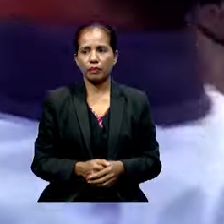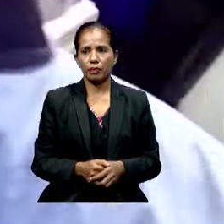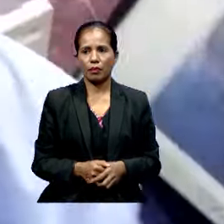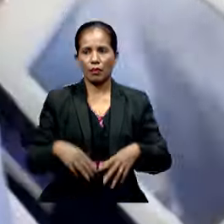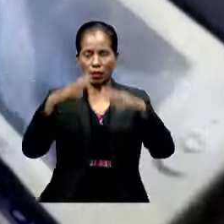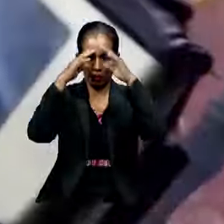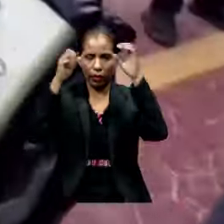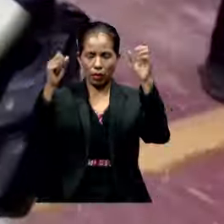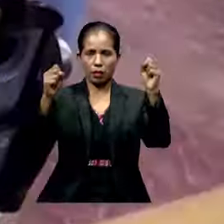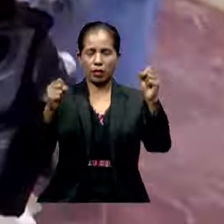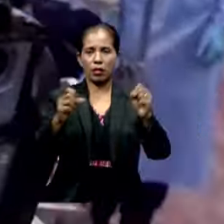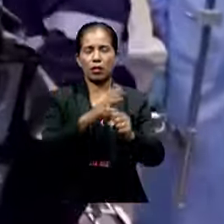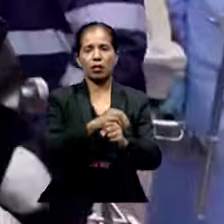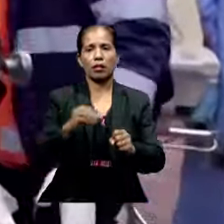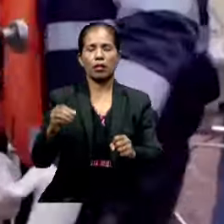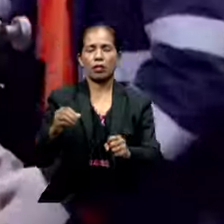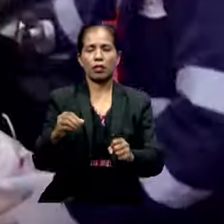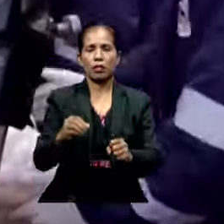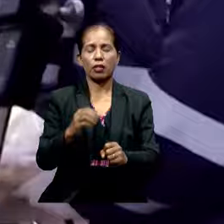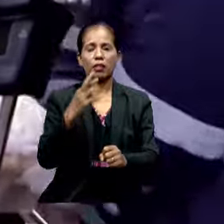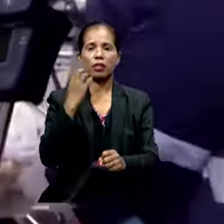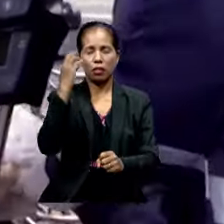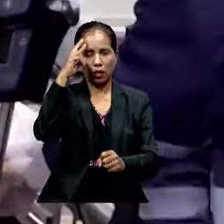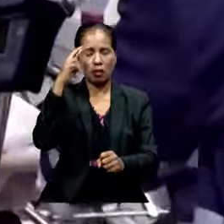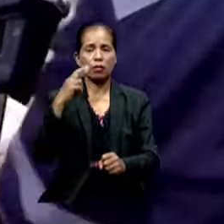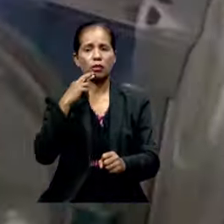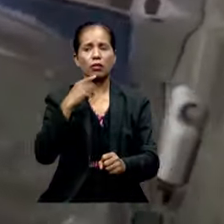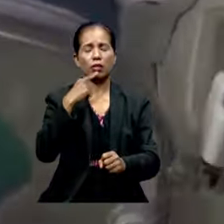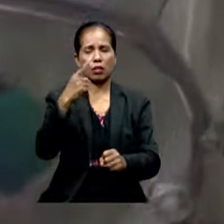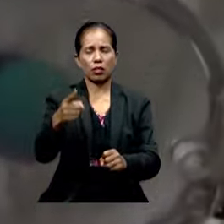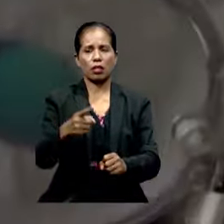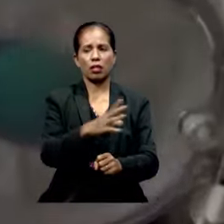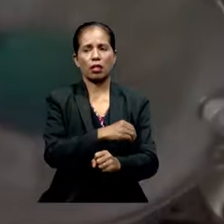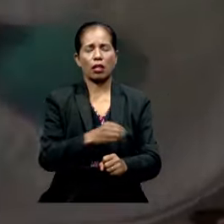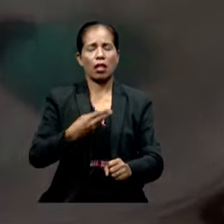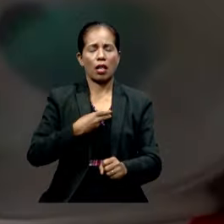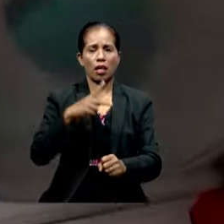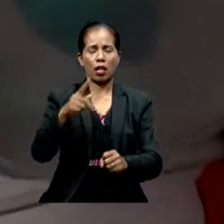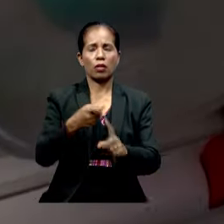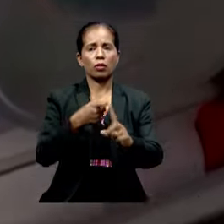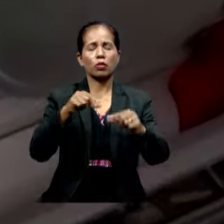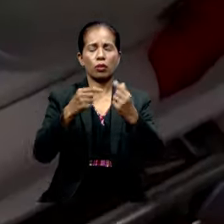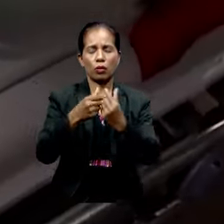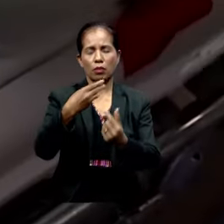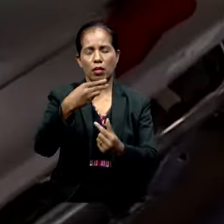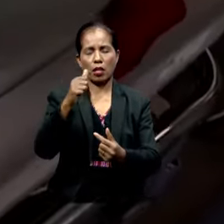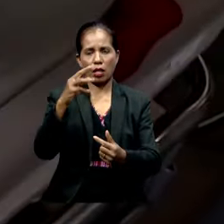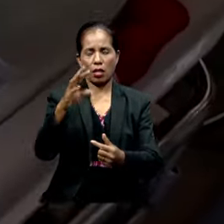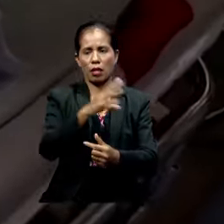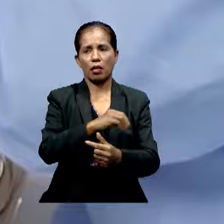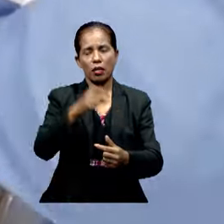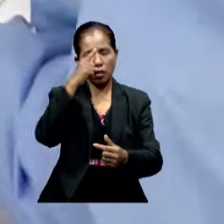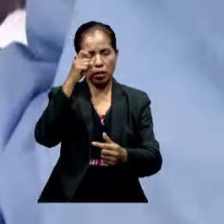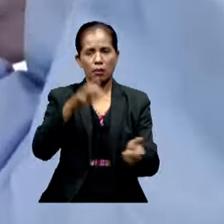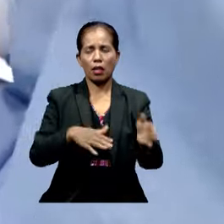Presidente da República no laureado Nobel da Paz, General Jorta, condena macas acto do grupo Hamas Palestina no Israel, também